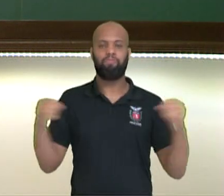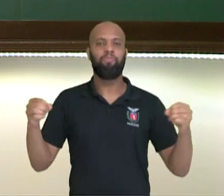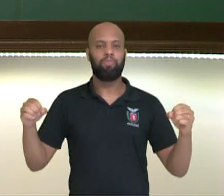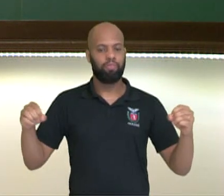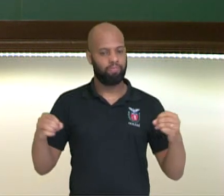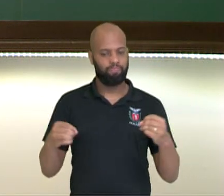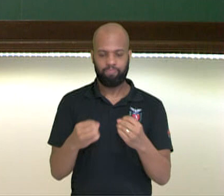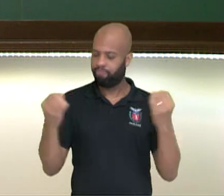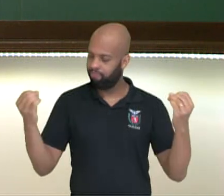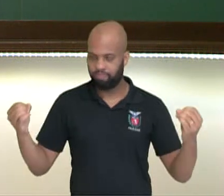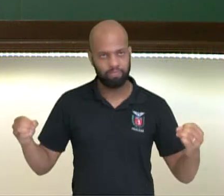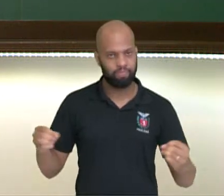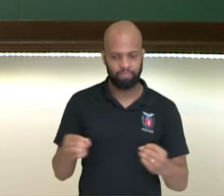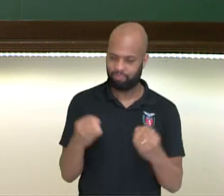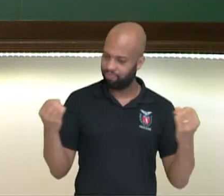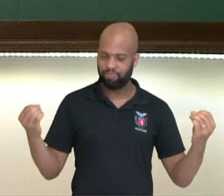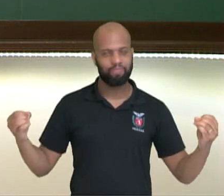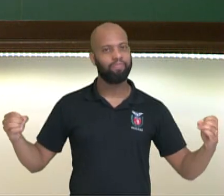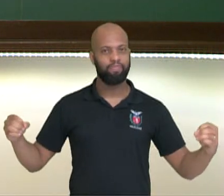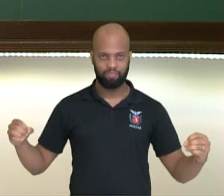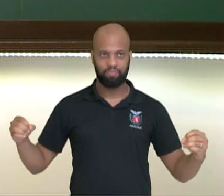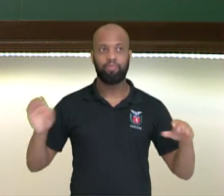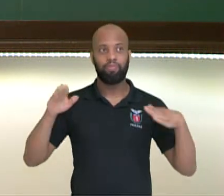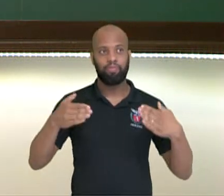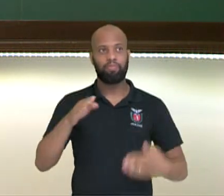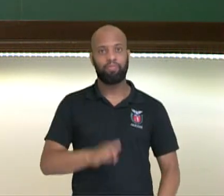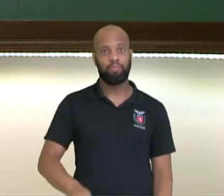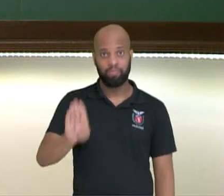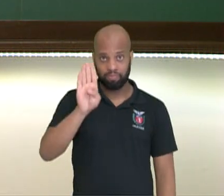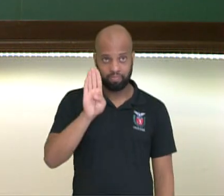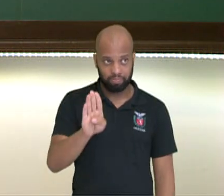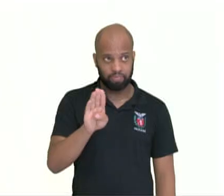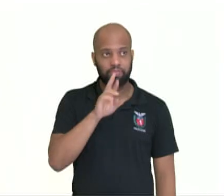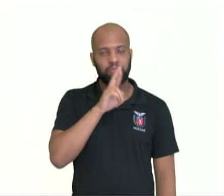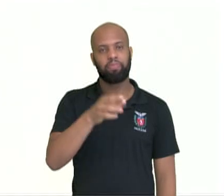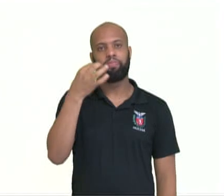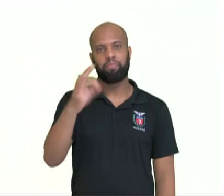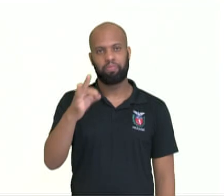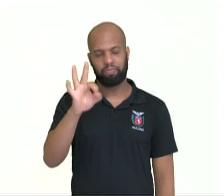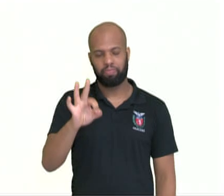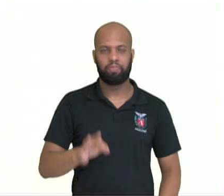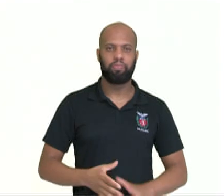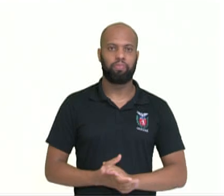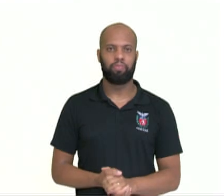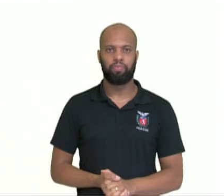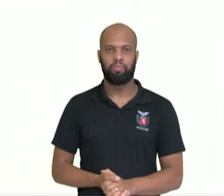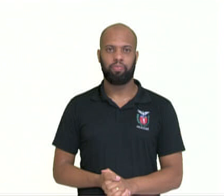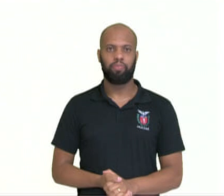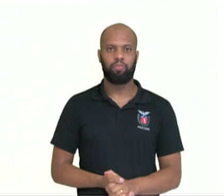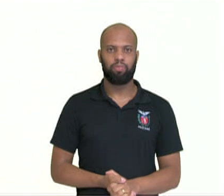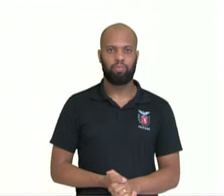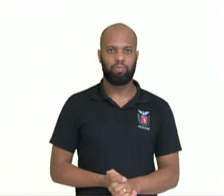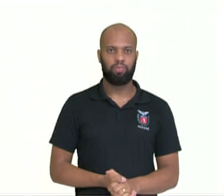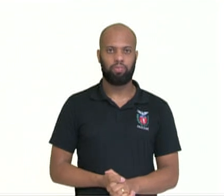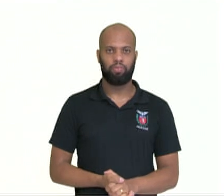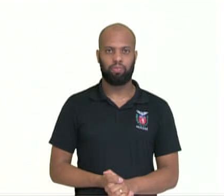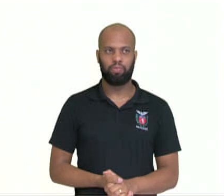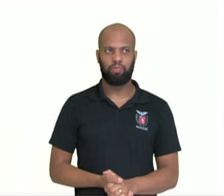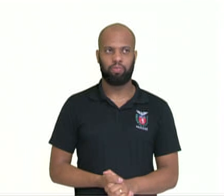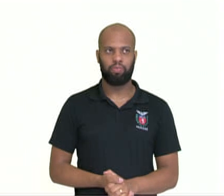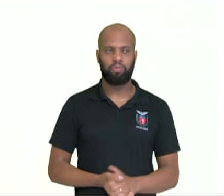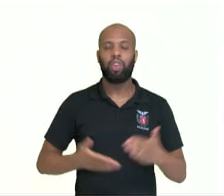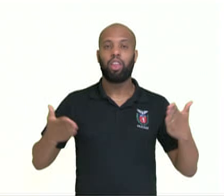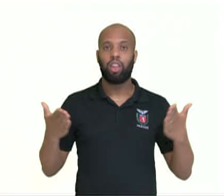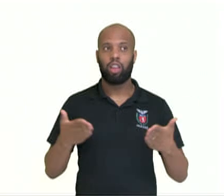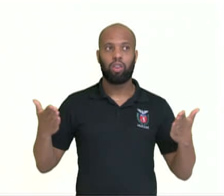repulsão, espalhamento. Então, é a letra B que é a nossa alternativa correta. Ok? Bom,